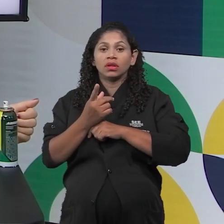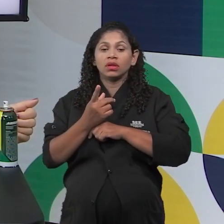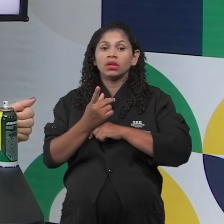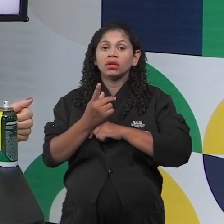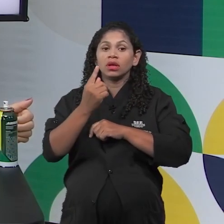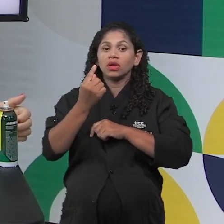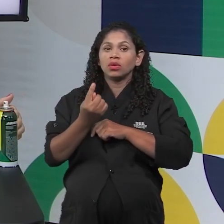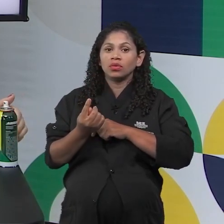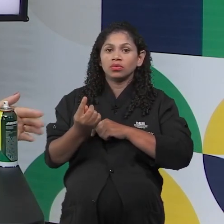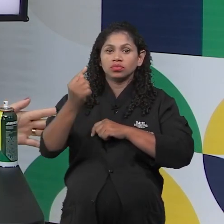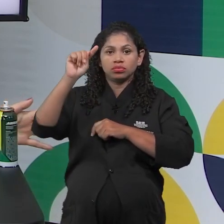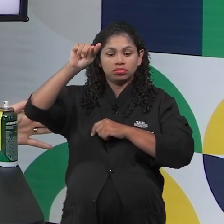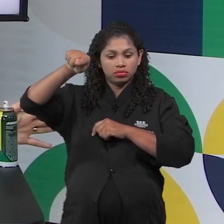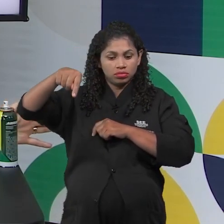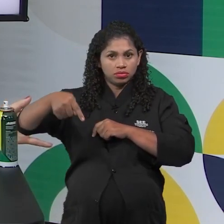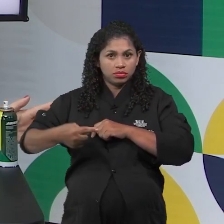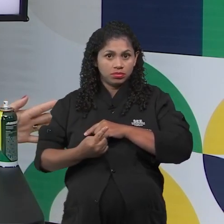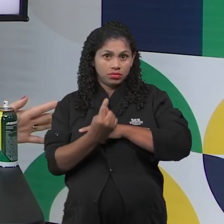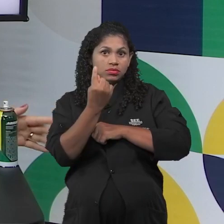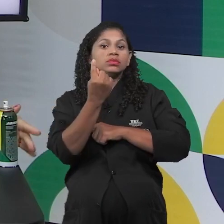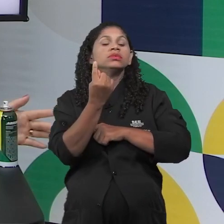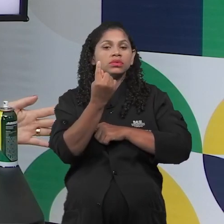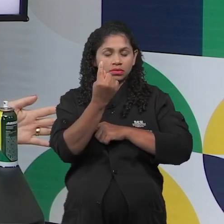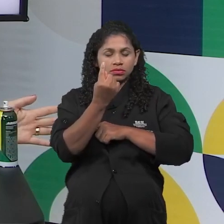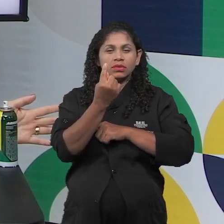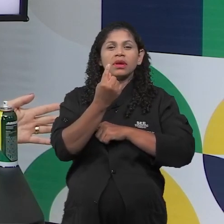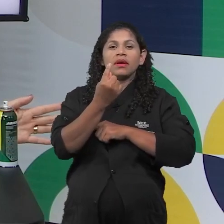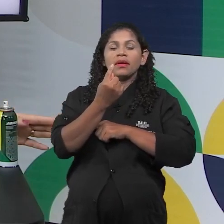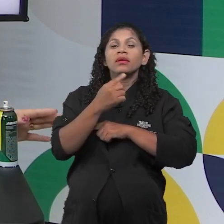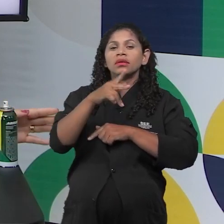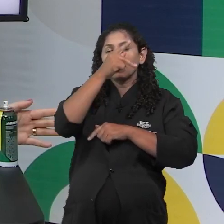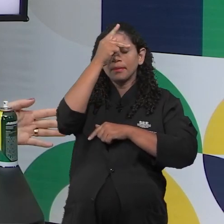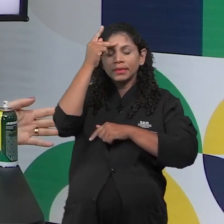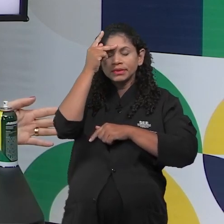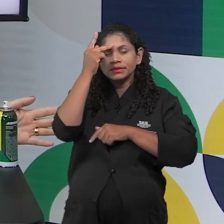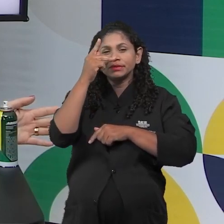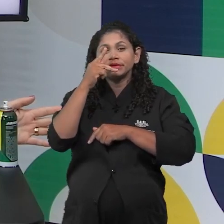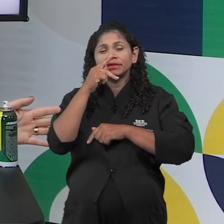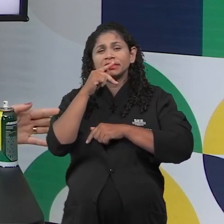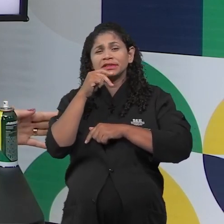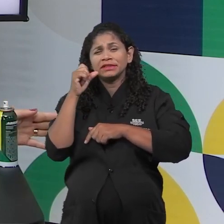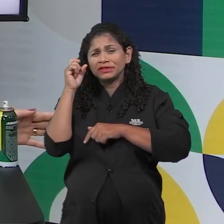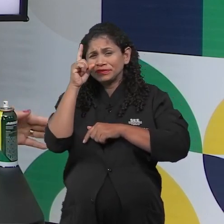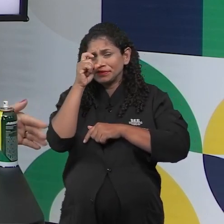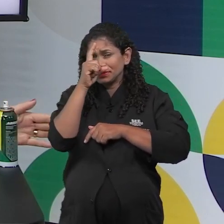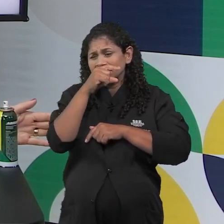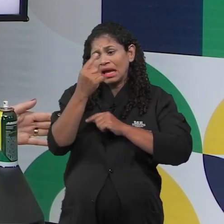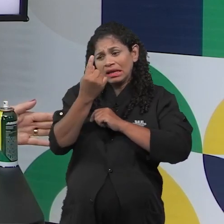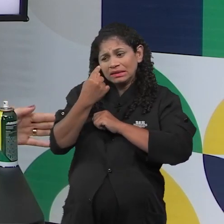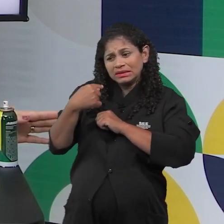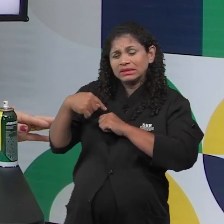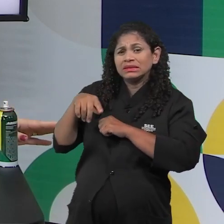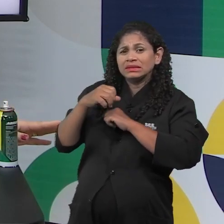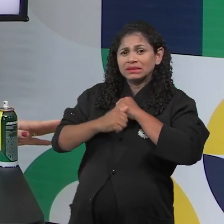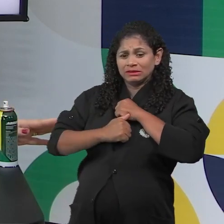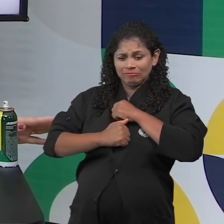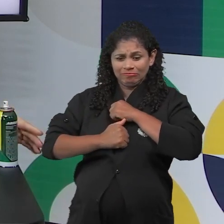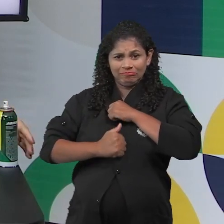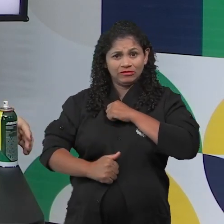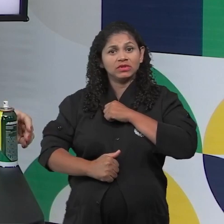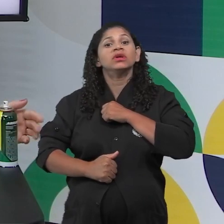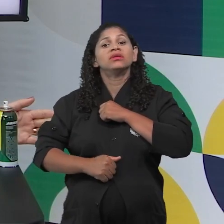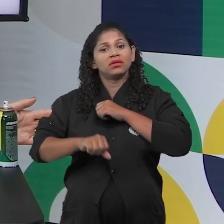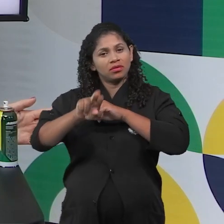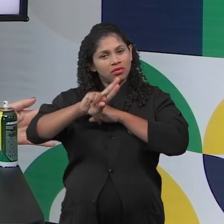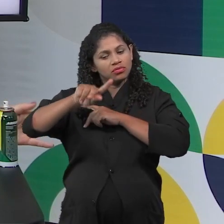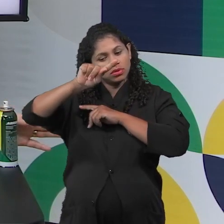são utilizados ali, por exemplo, quando a pessoa está com constipação, né? Ela está com dificuldade no banheiro, ela pode usar ali um supositório. E também temos os vaginais,